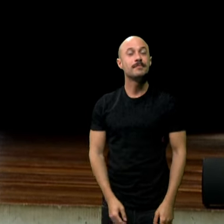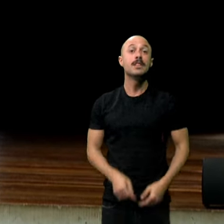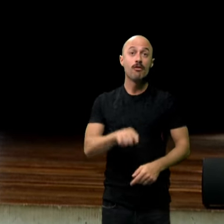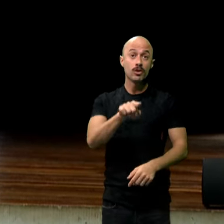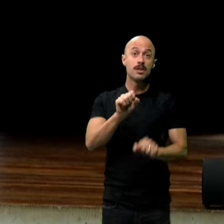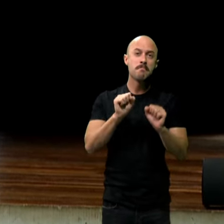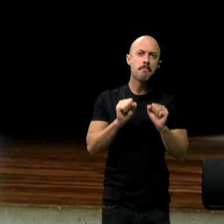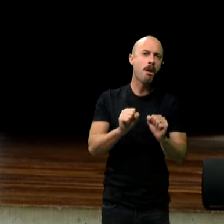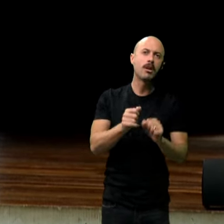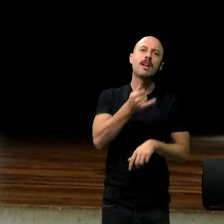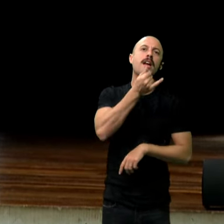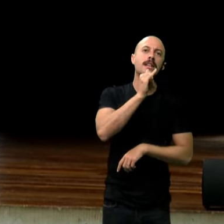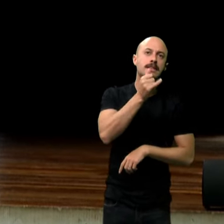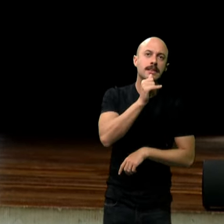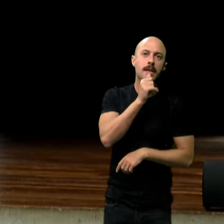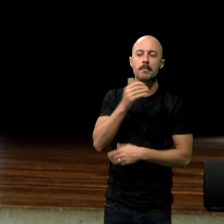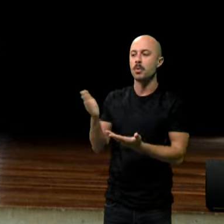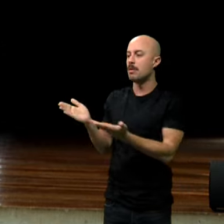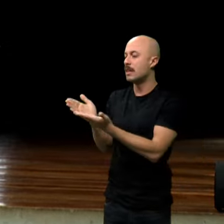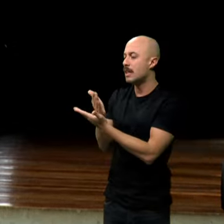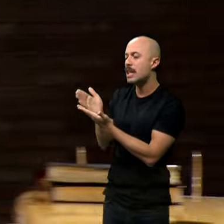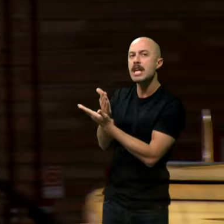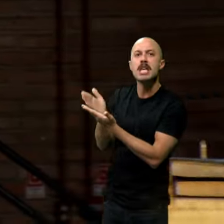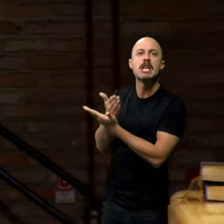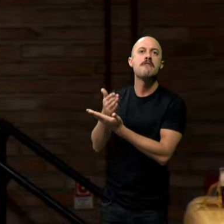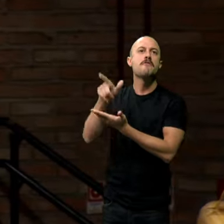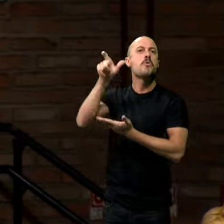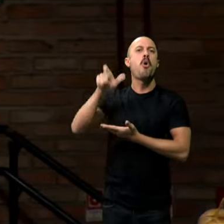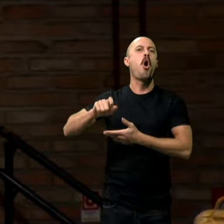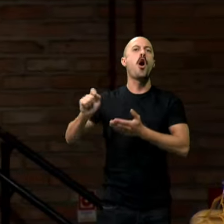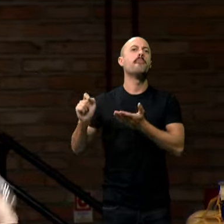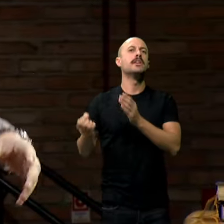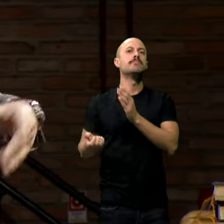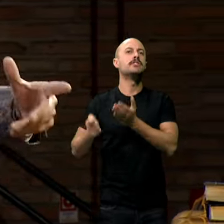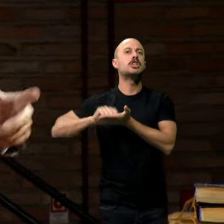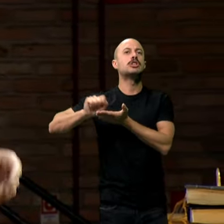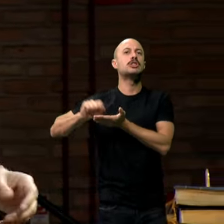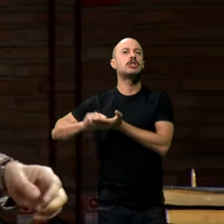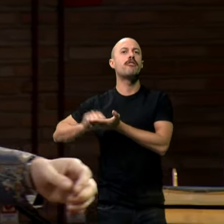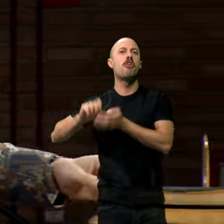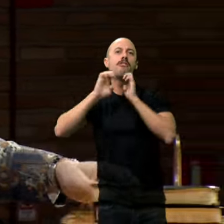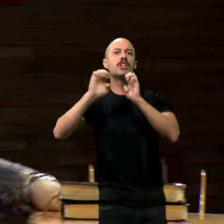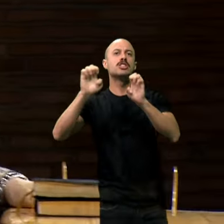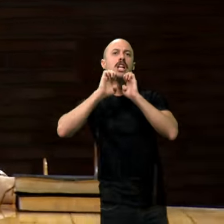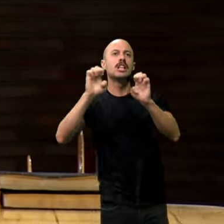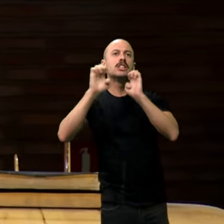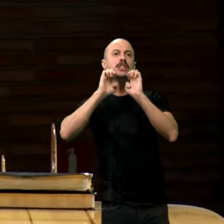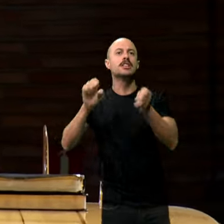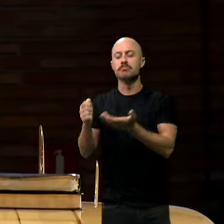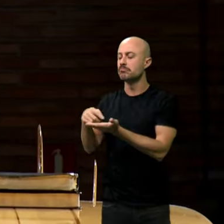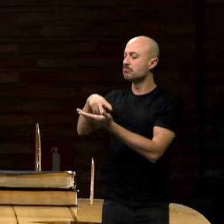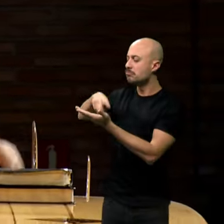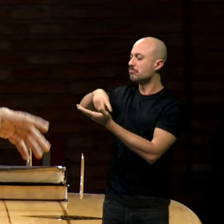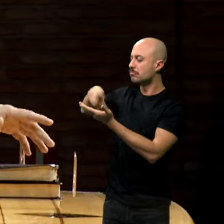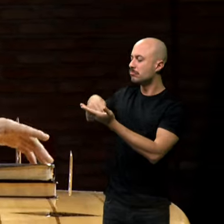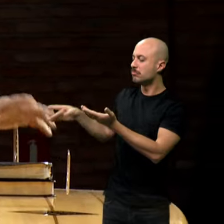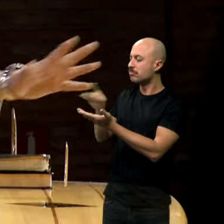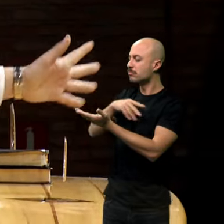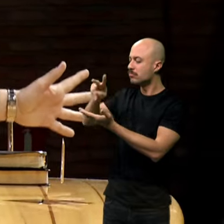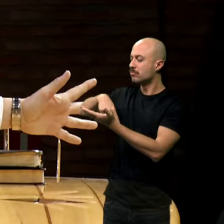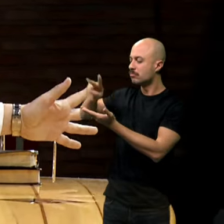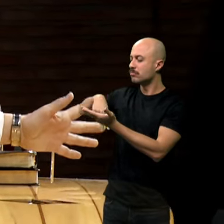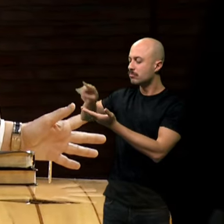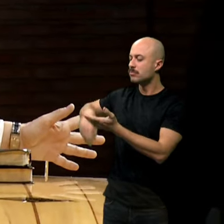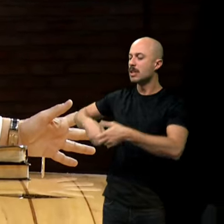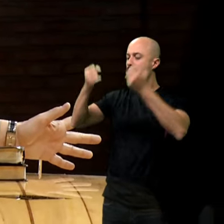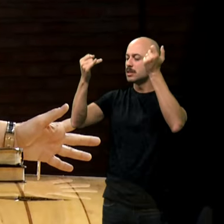Você pode pegar qualquer livro de um evangelista, de uma pessoa usada em milagre, e leia ali como existe a operação de milagre. Eles explicam e